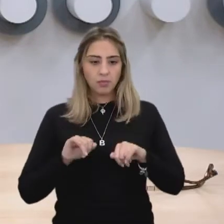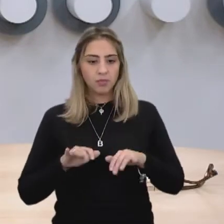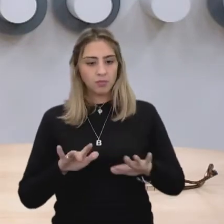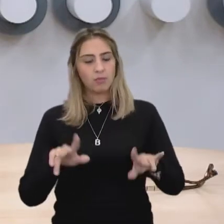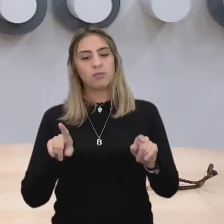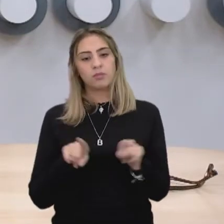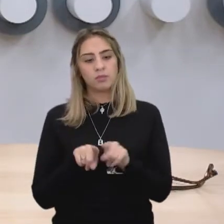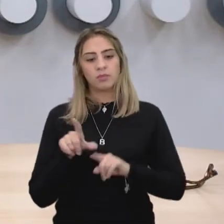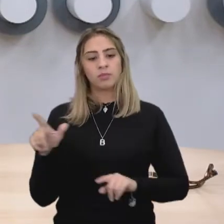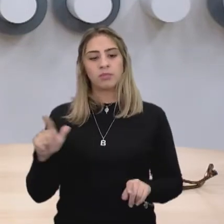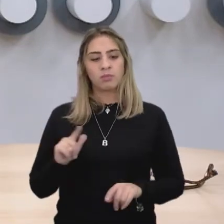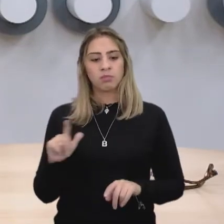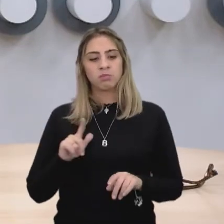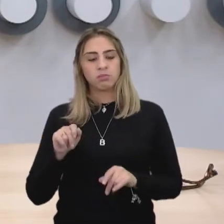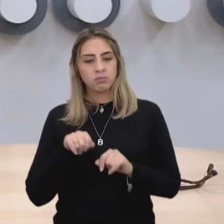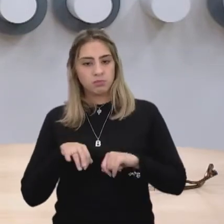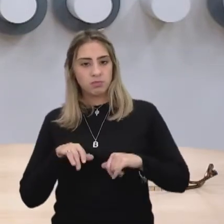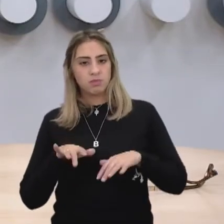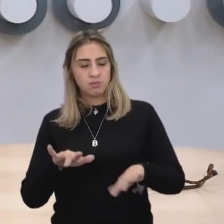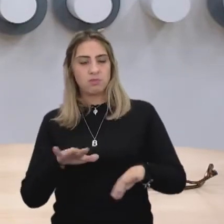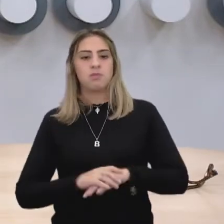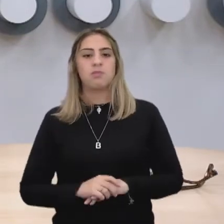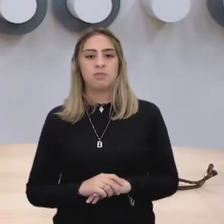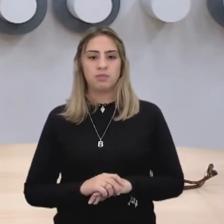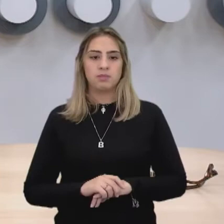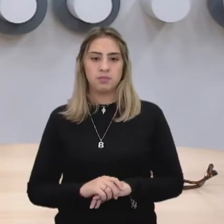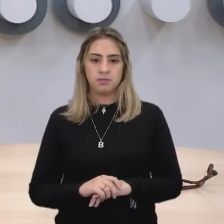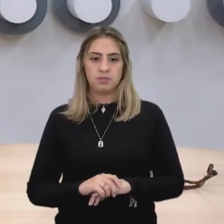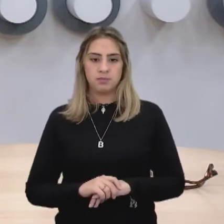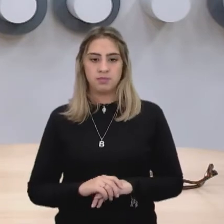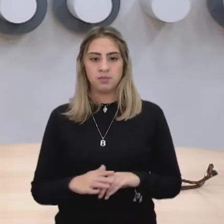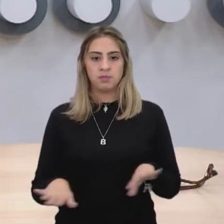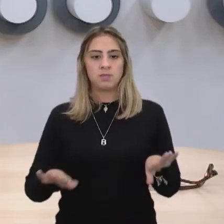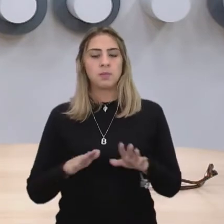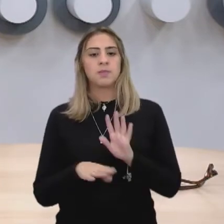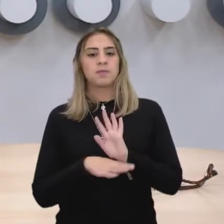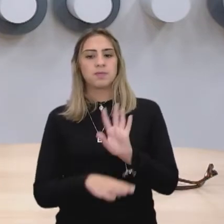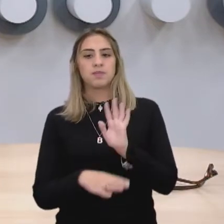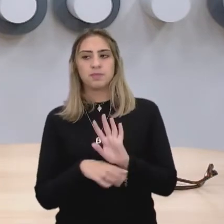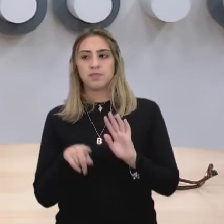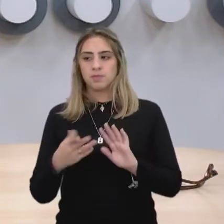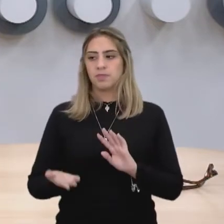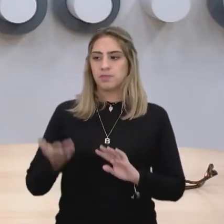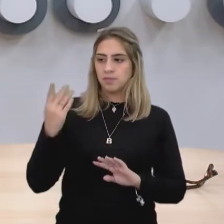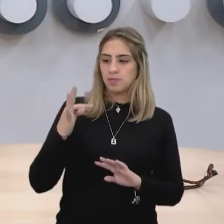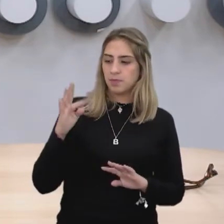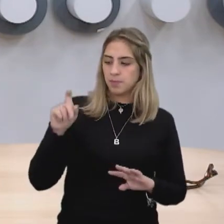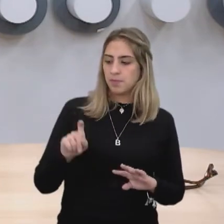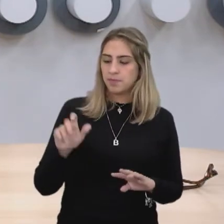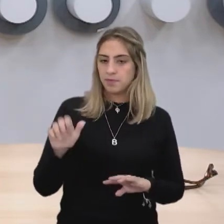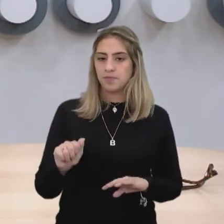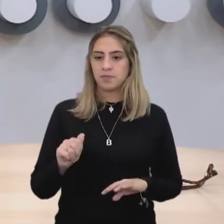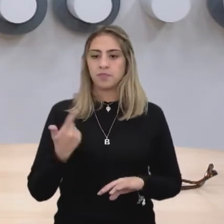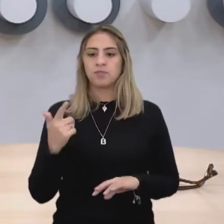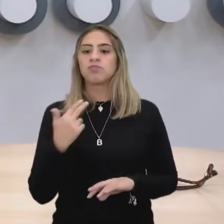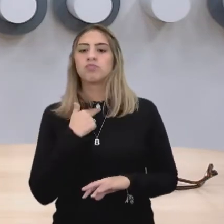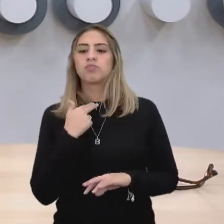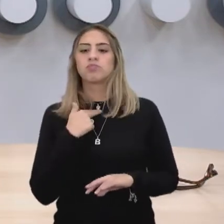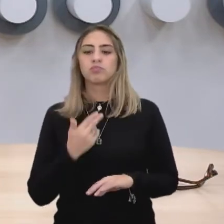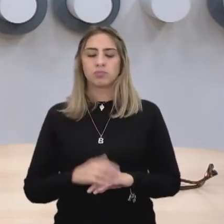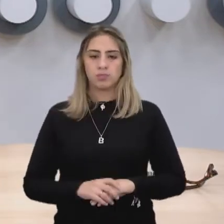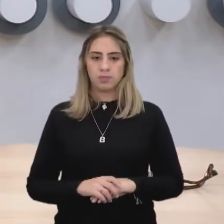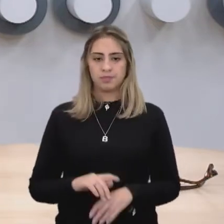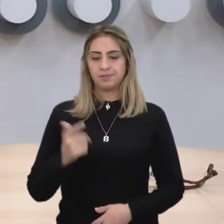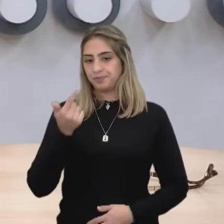Tem que também ver que a pandemia também acabou aí ajudando aí nesse aumento aí de taxa de desocupação.